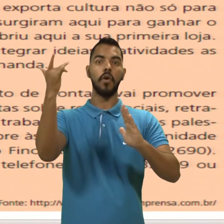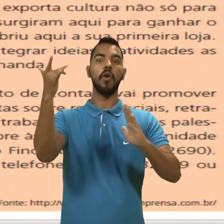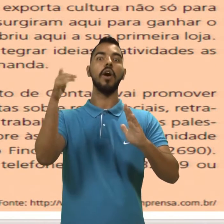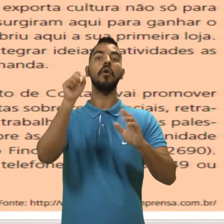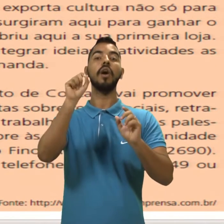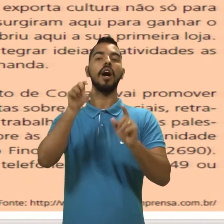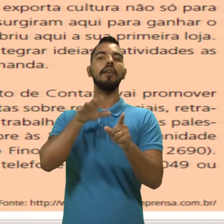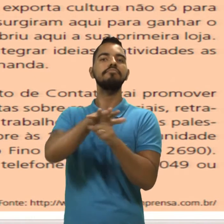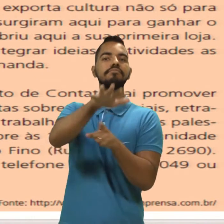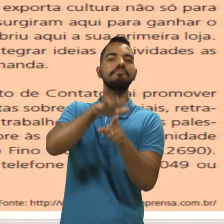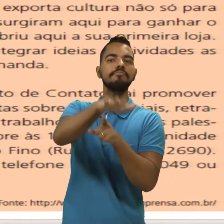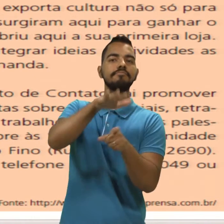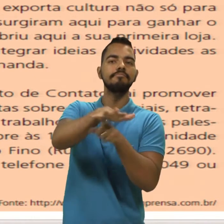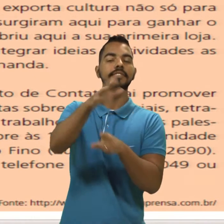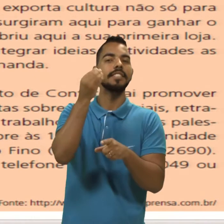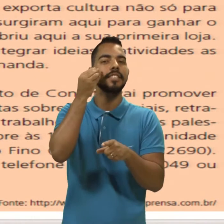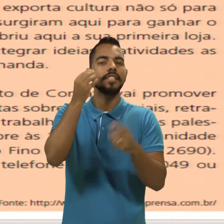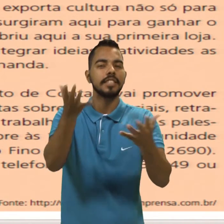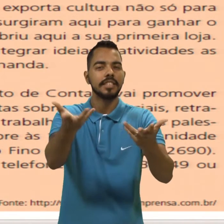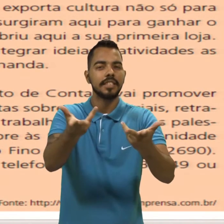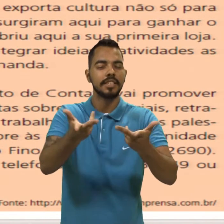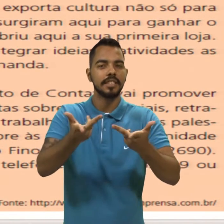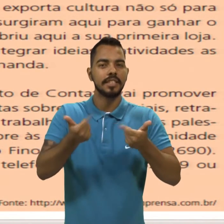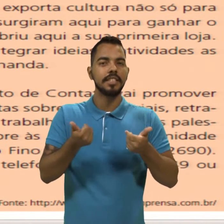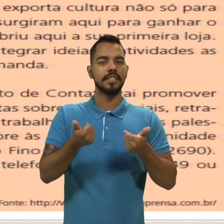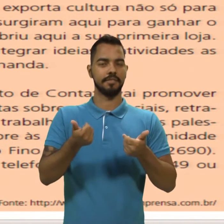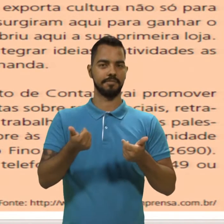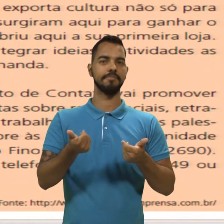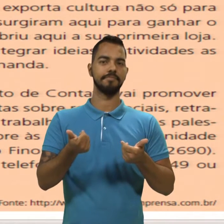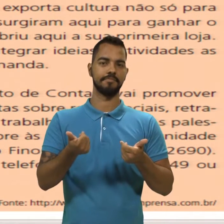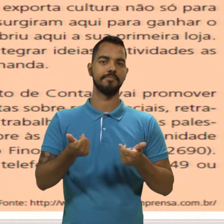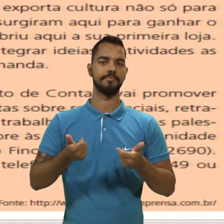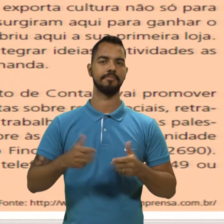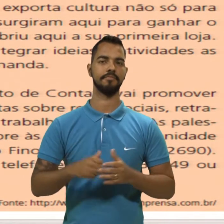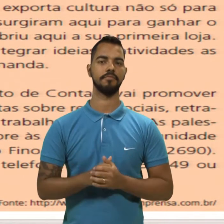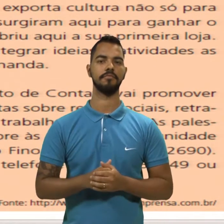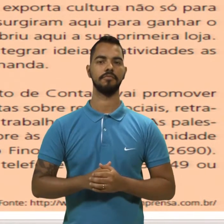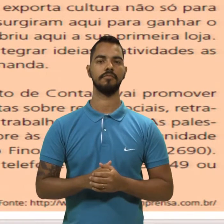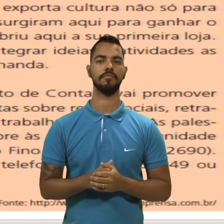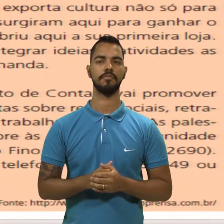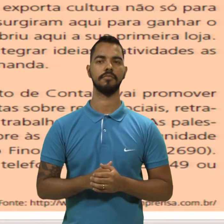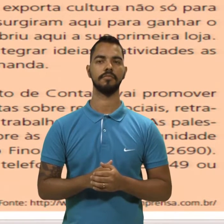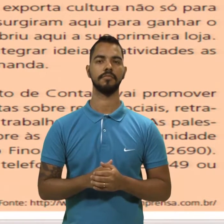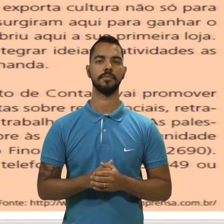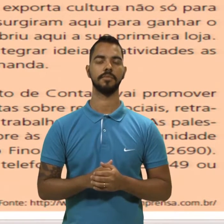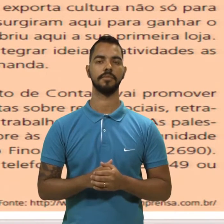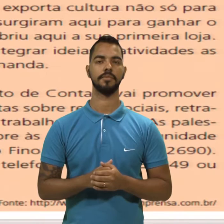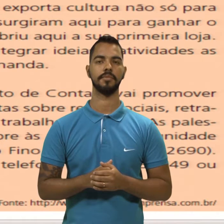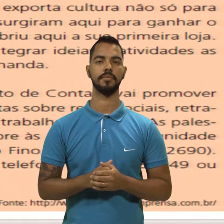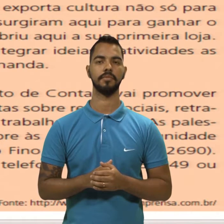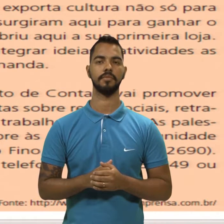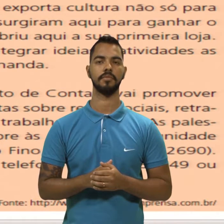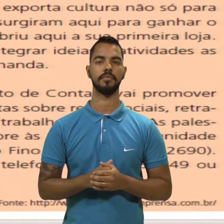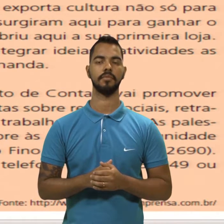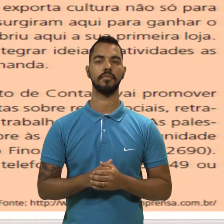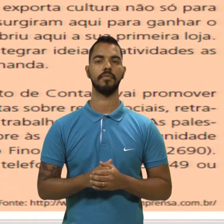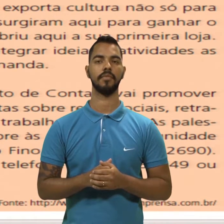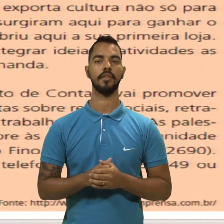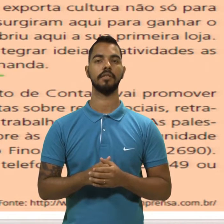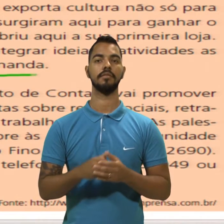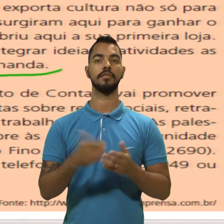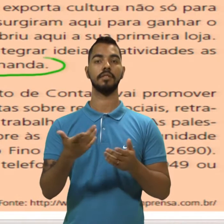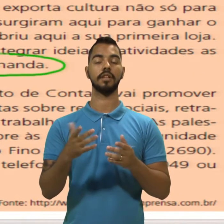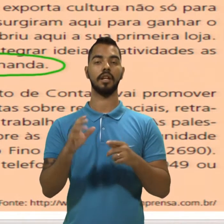lá para ser observado. Nós temos também, como eu disse no slide anterior,